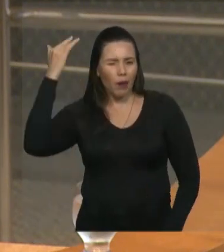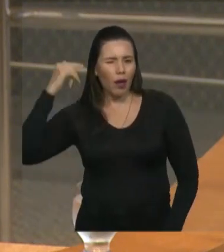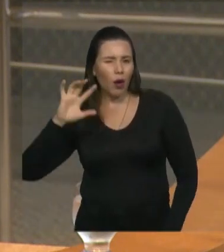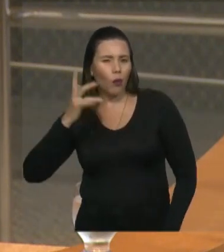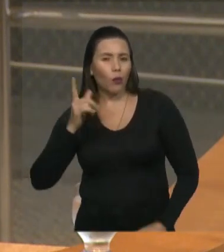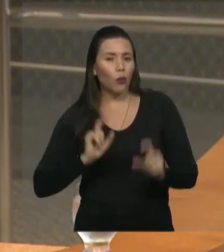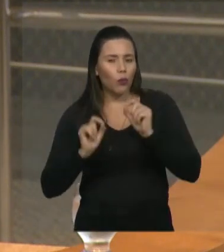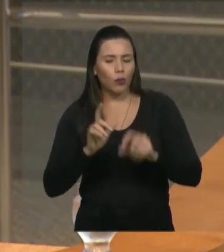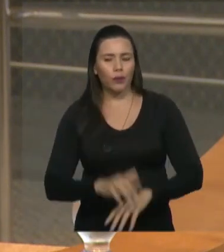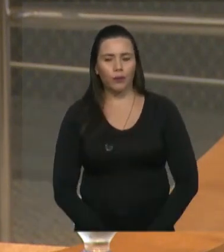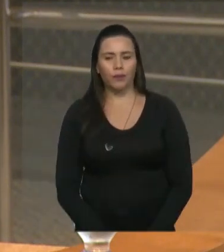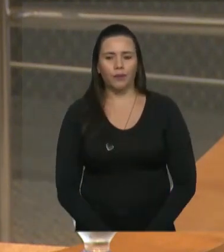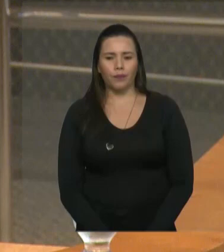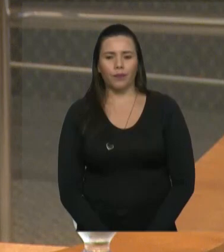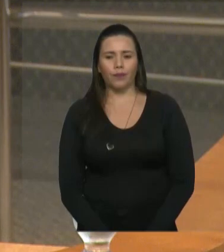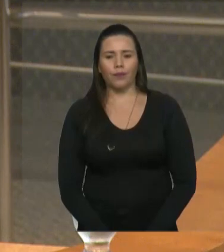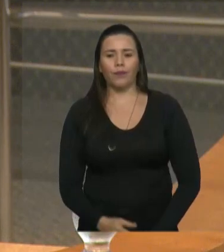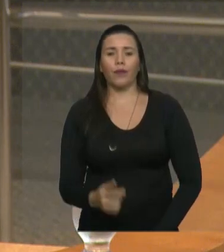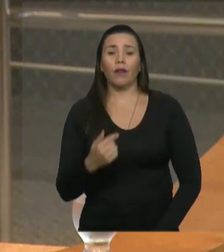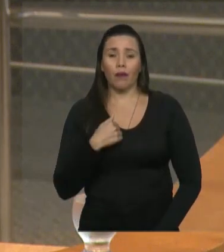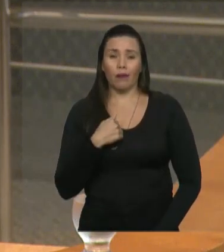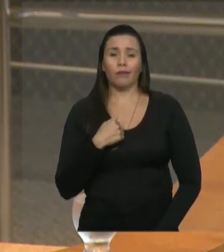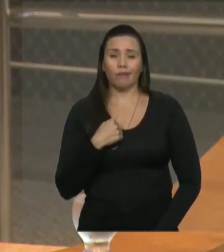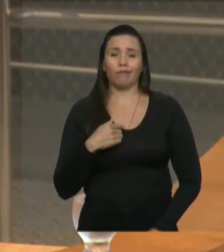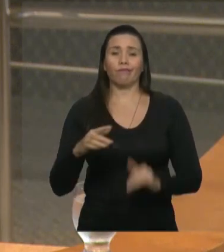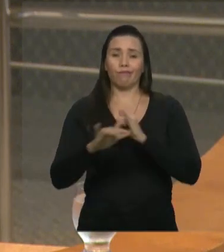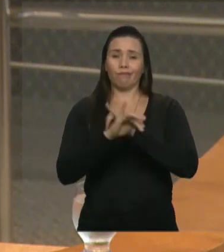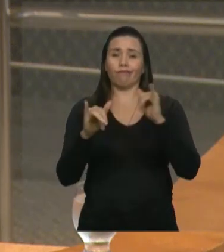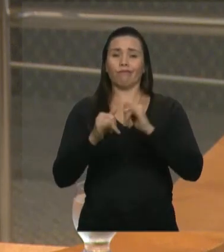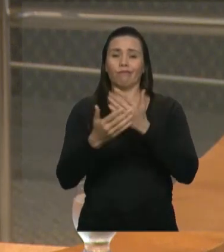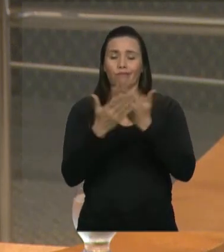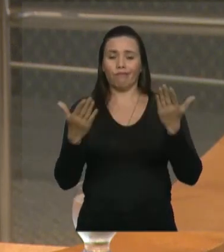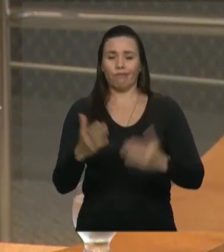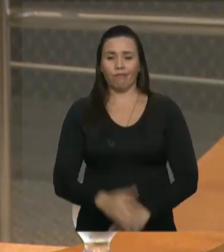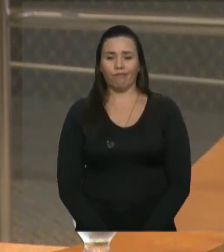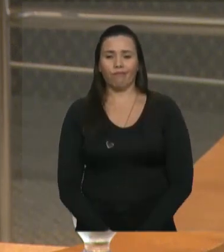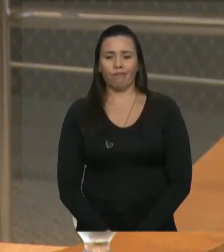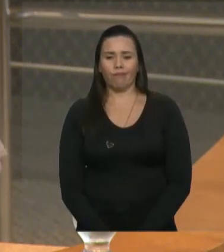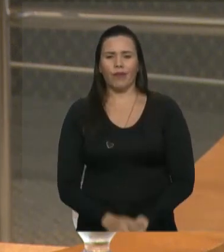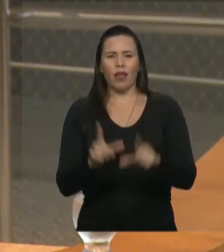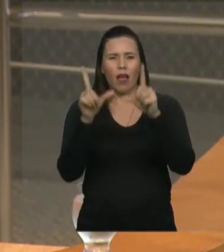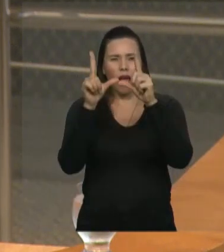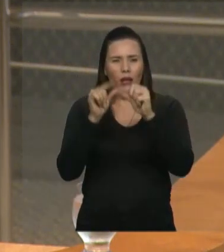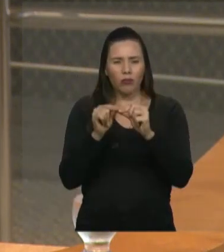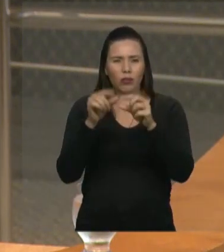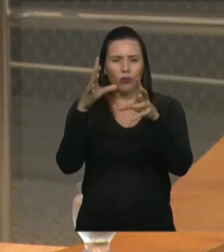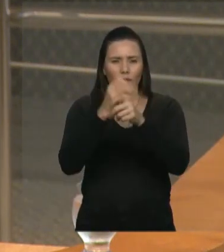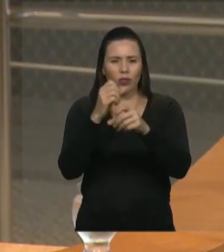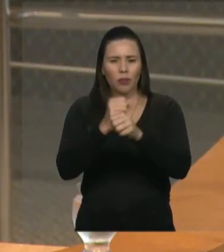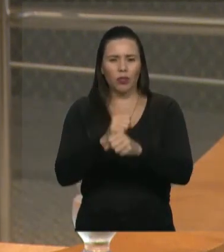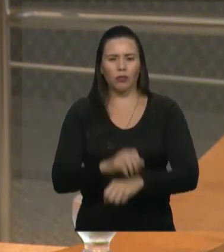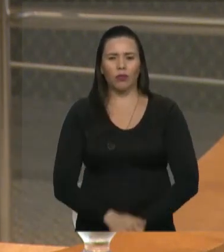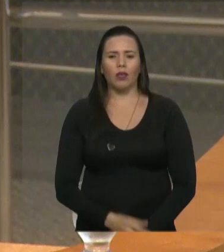Essas são as previsões para 2020. Uma redução orçamentária, investimento de 6,9%.